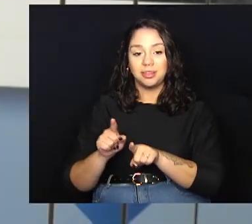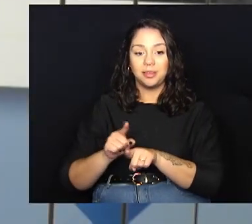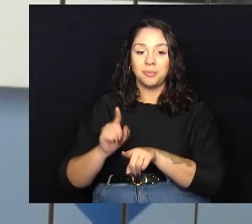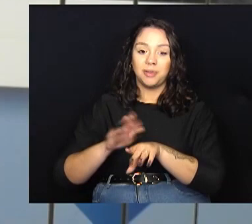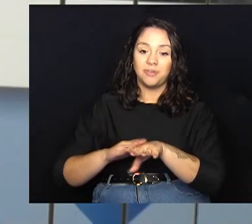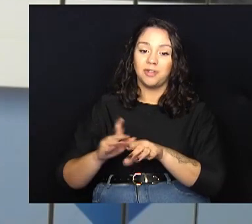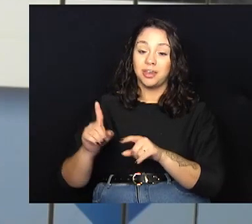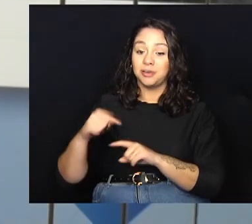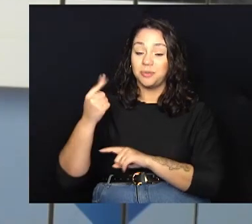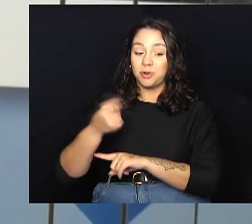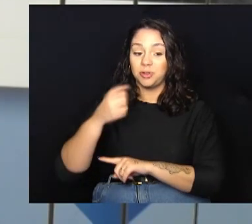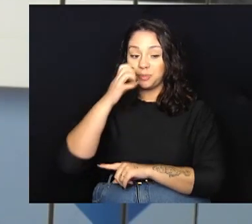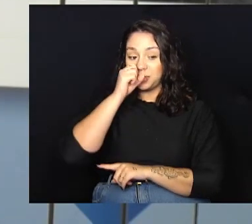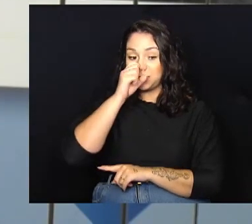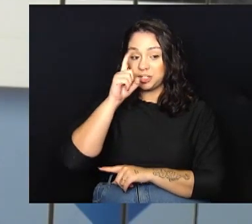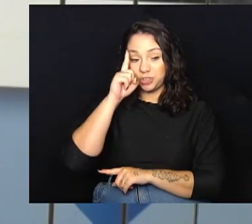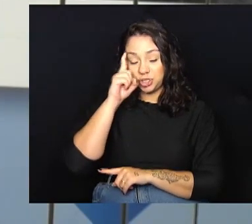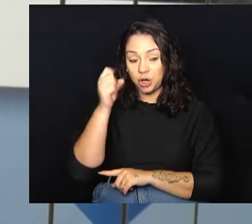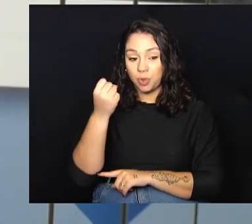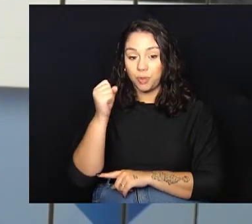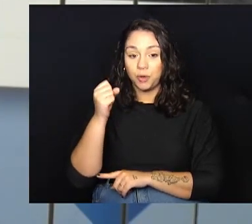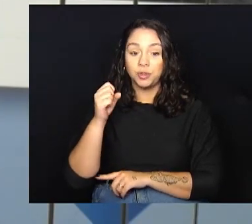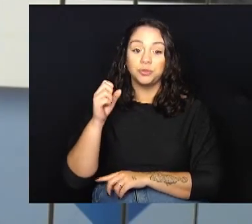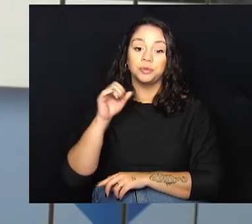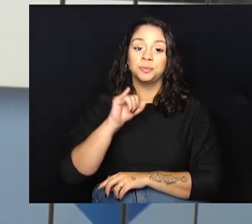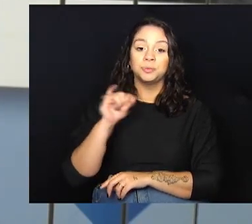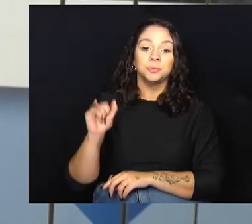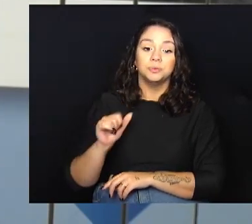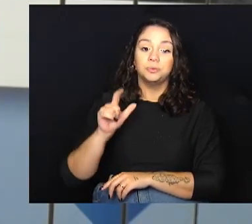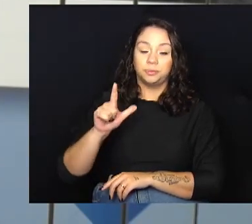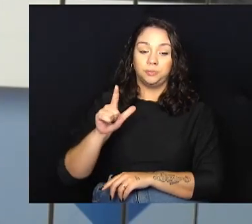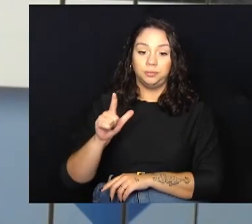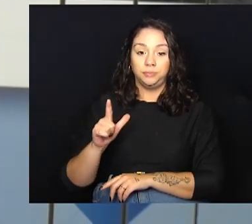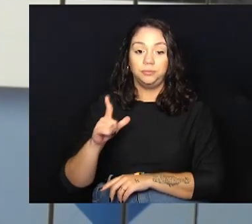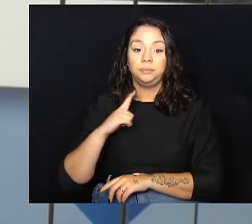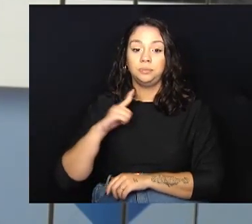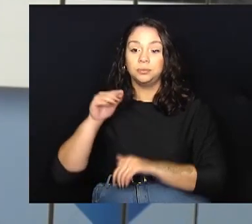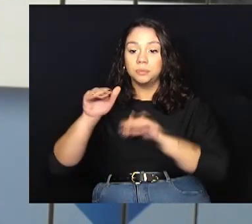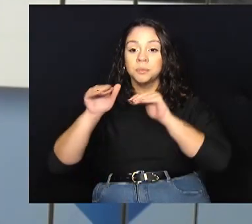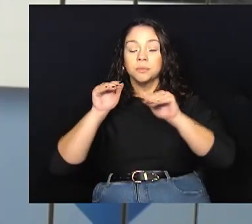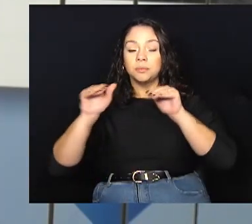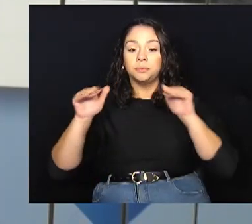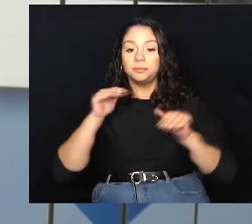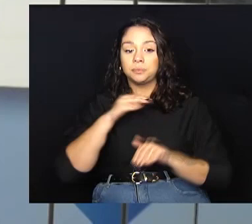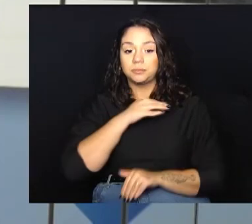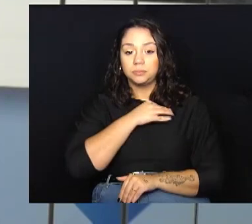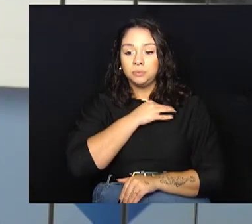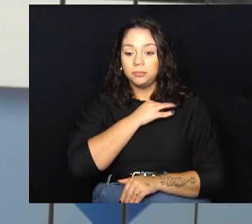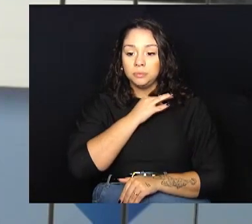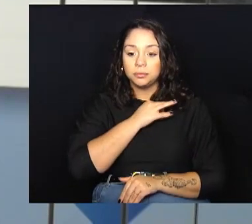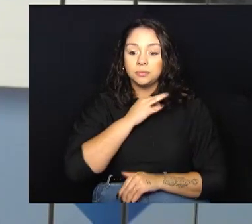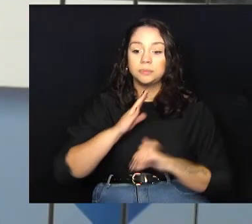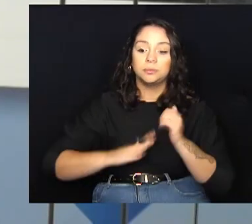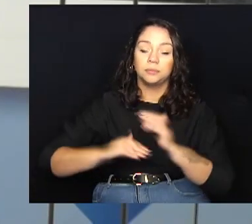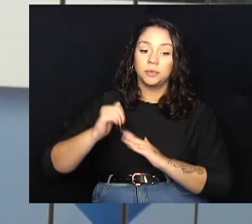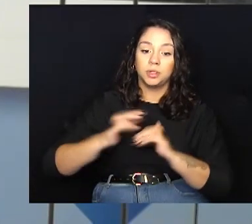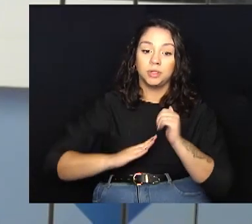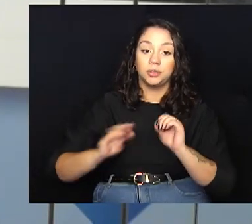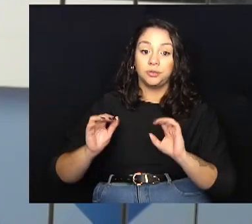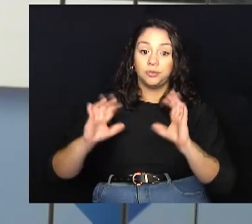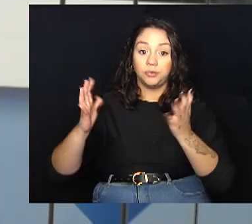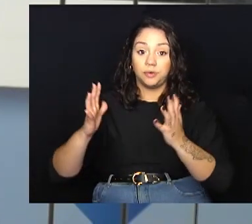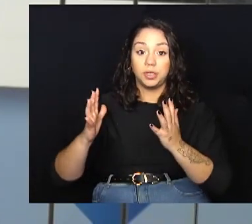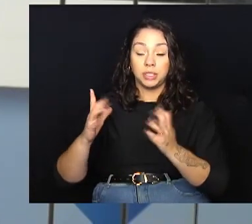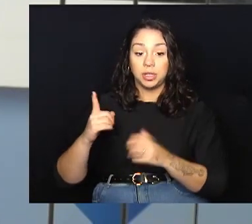sábado dia 8 de julho A Casa da Criança paralítica recruta voluntários para atuar na festa olha vai ser